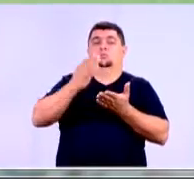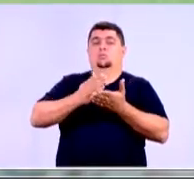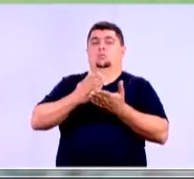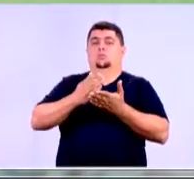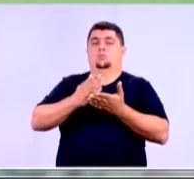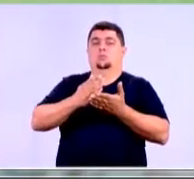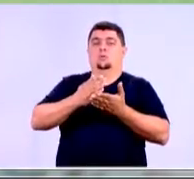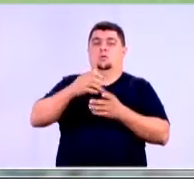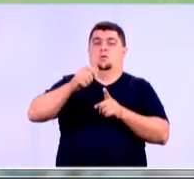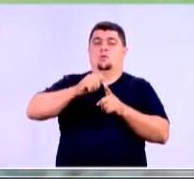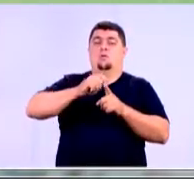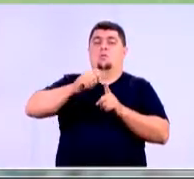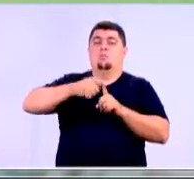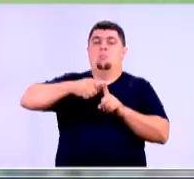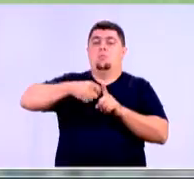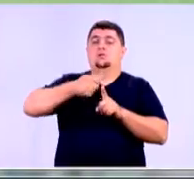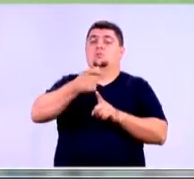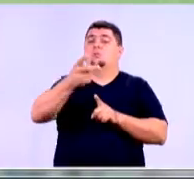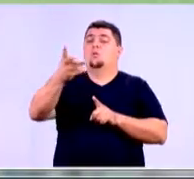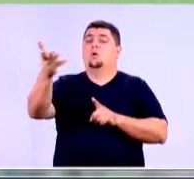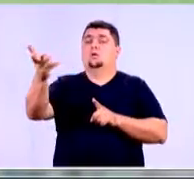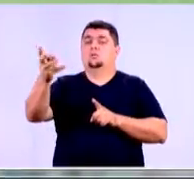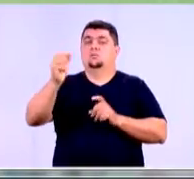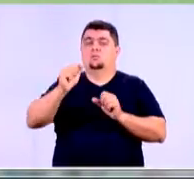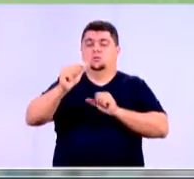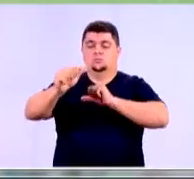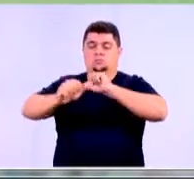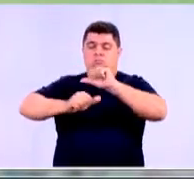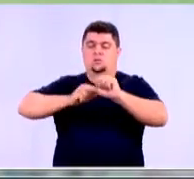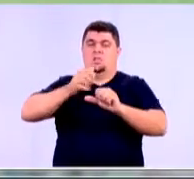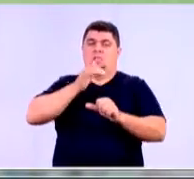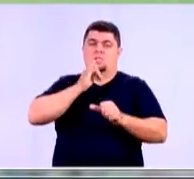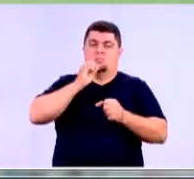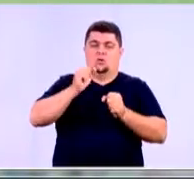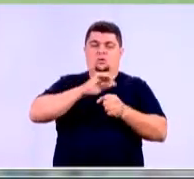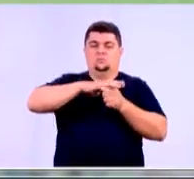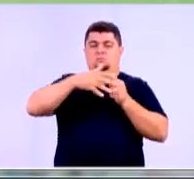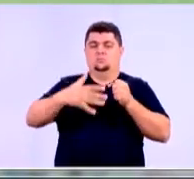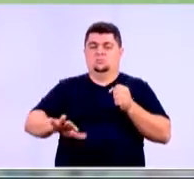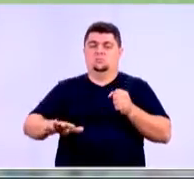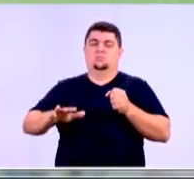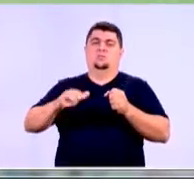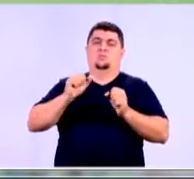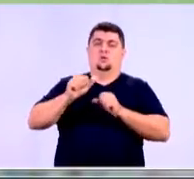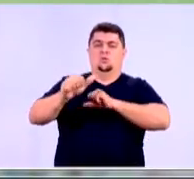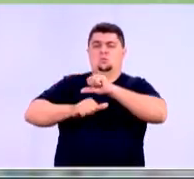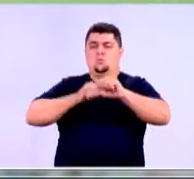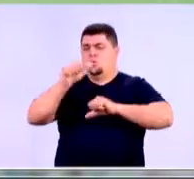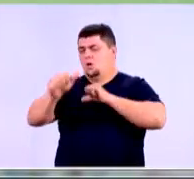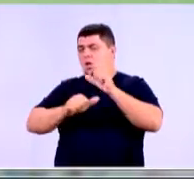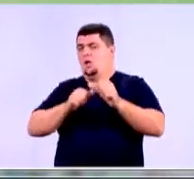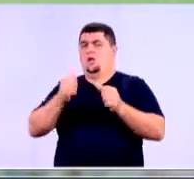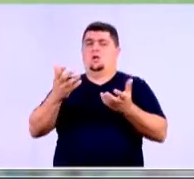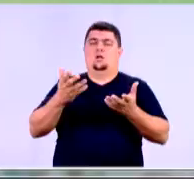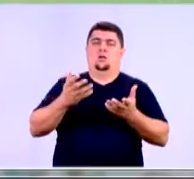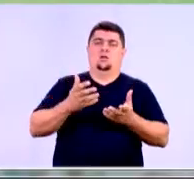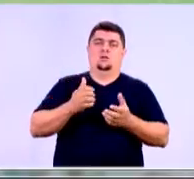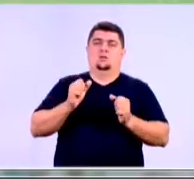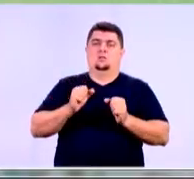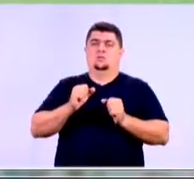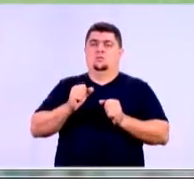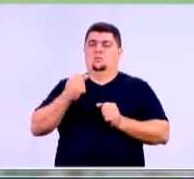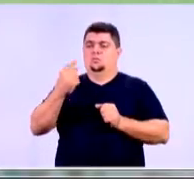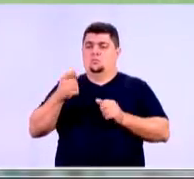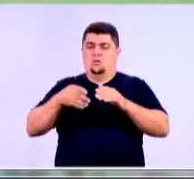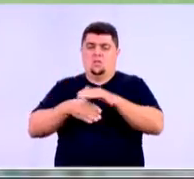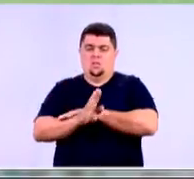coisa que a gente falou que pode alterar com o tempo, né? Quando a gente vai fazer promoções, a gente pode mudar se vai ser 30, 90, 30, 60, 90, se vai ser uma,